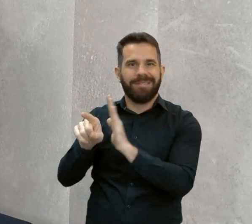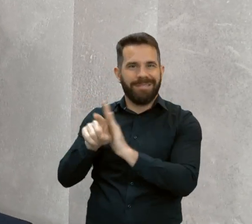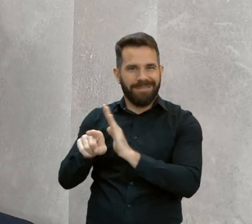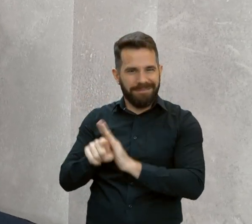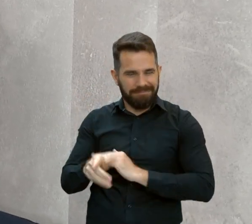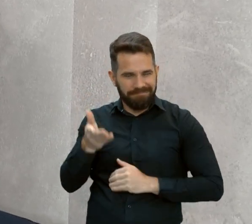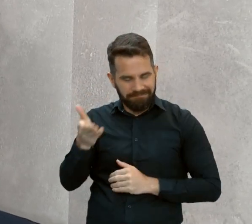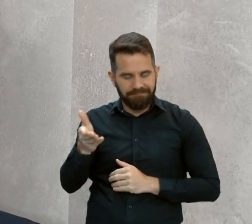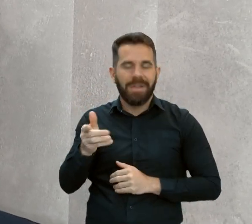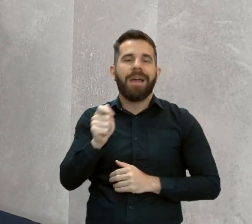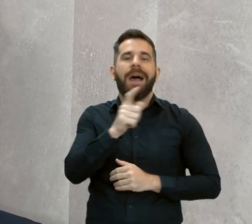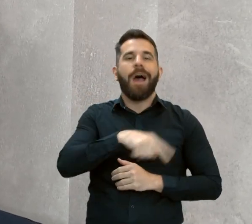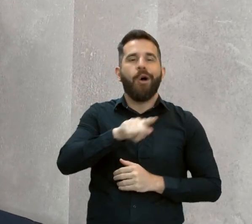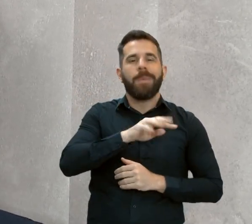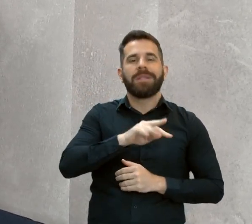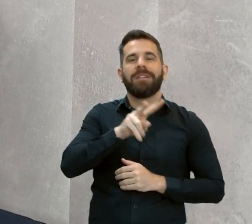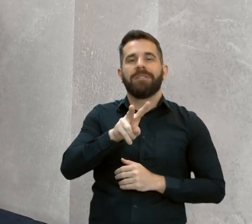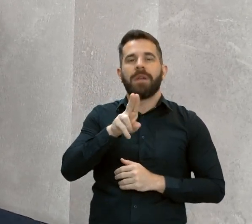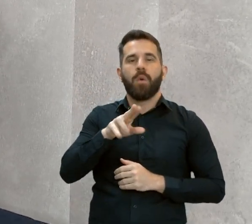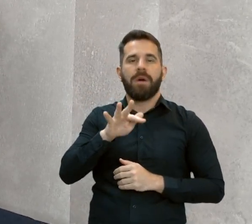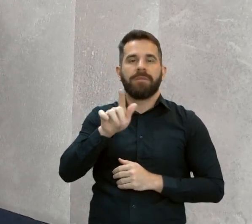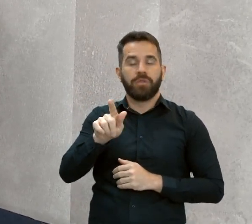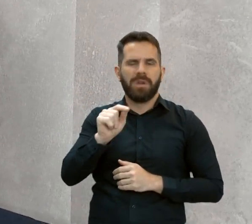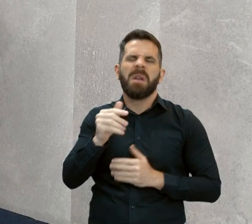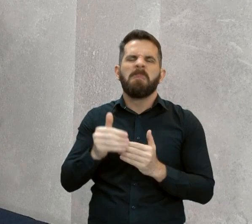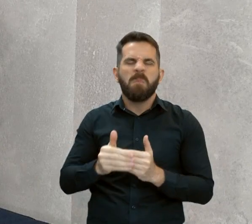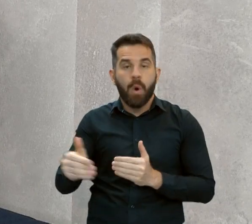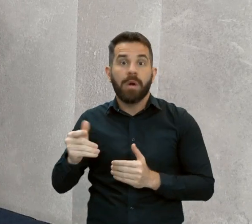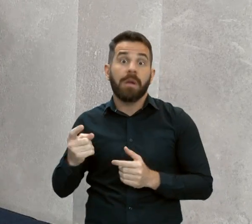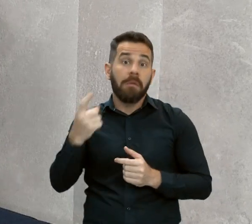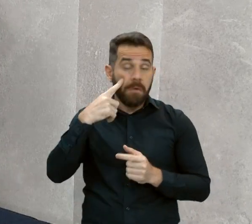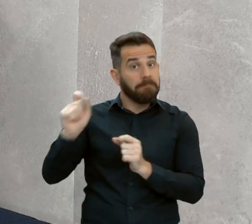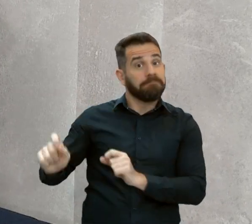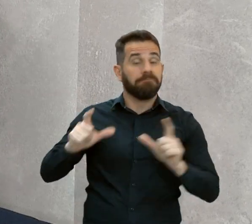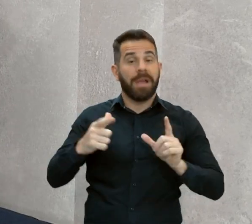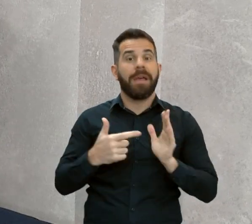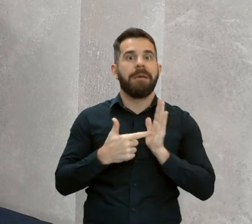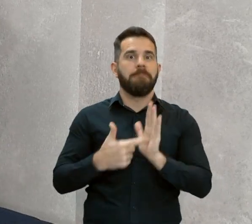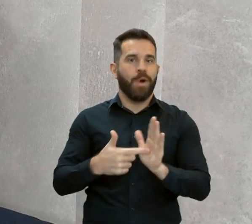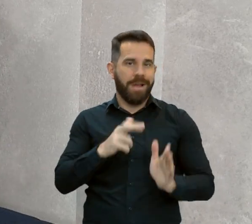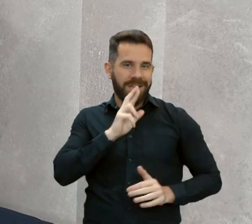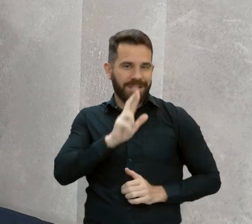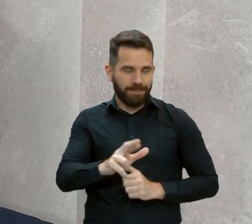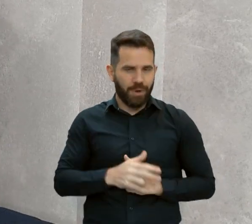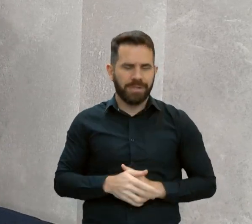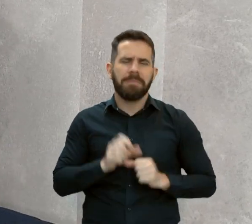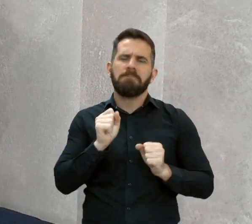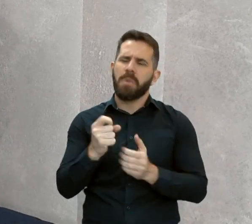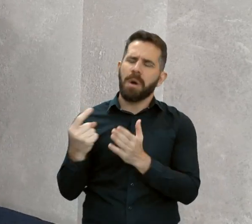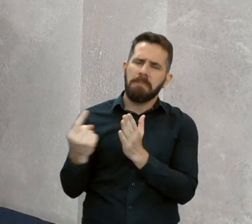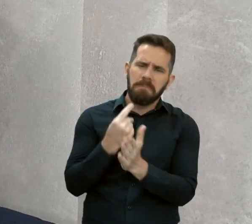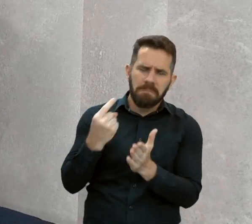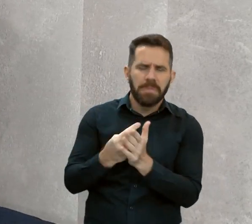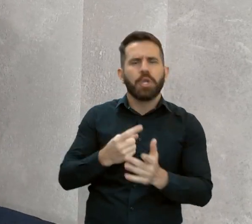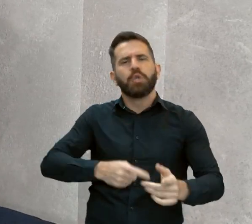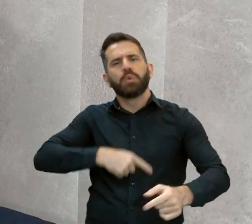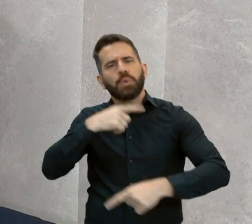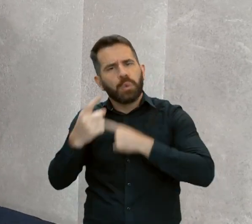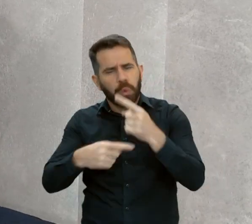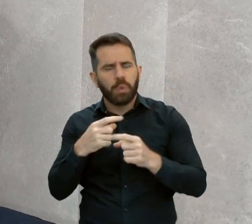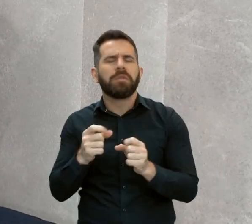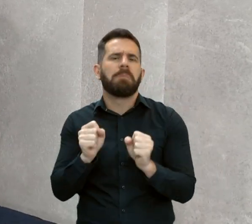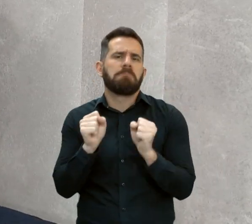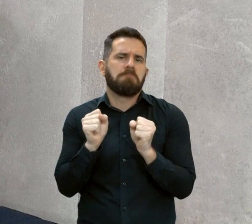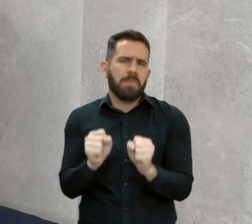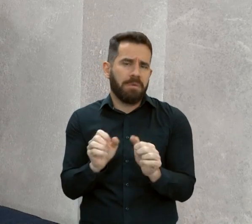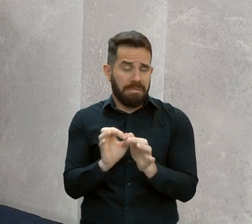Instagram, @TVUFG, e daqui a pouquinho eu trago também as respostas. Mande também seu comentário, tire suas dúvidas, mandando perguntas aqui para os